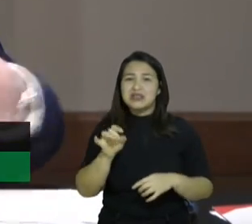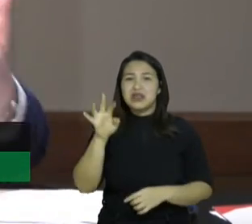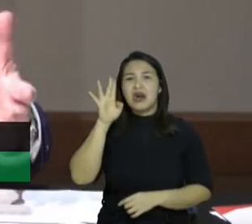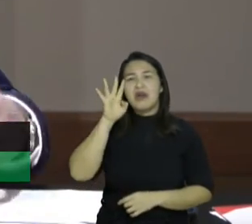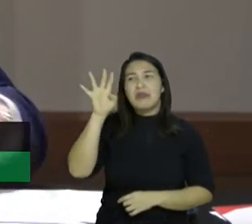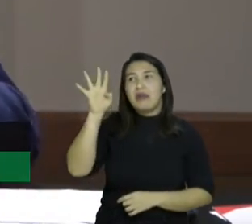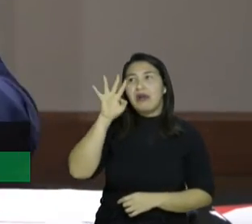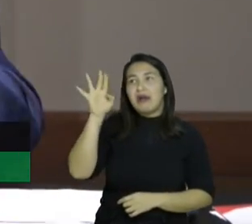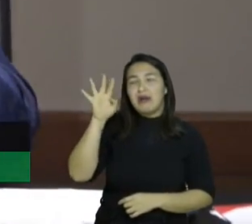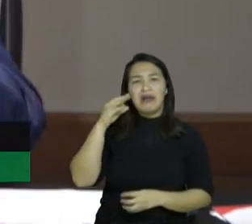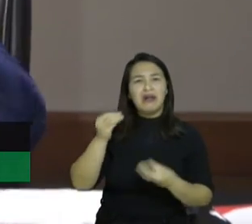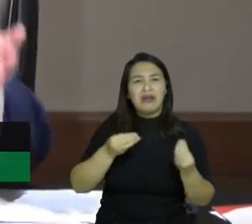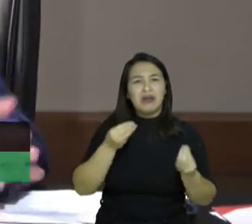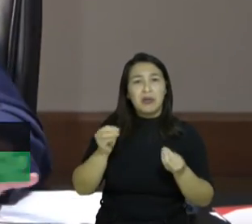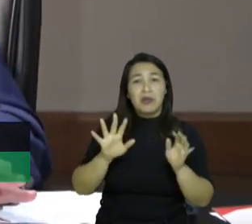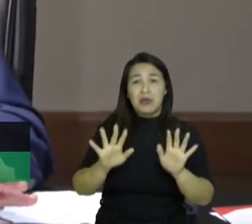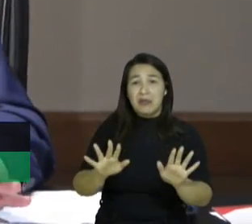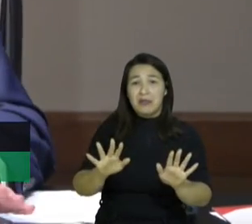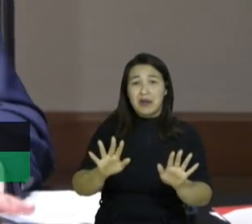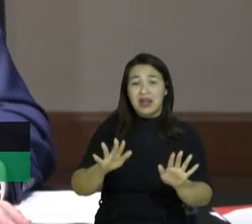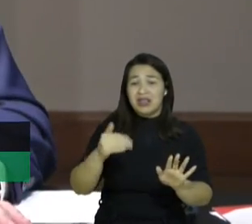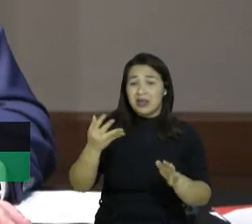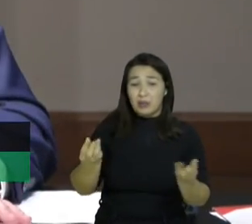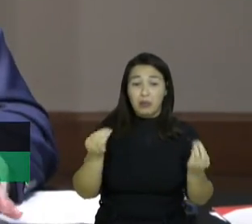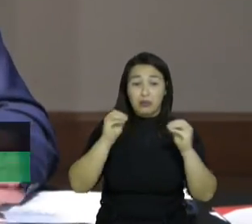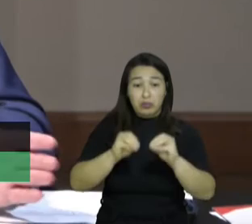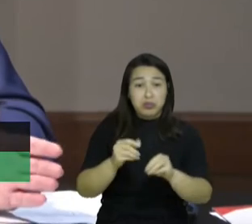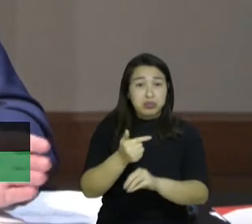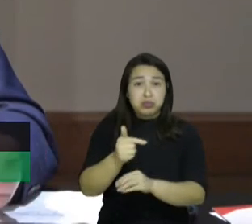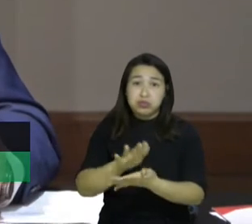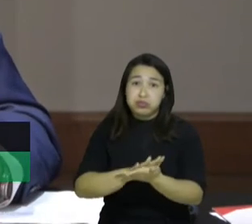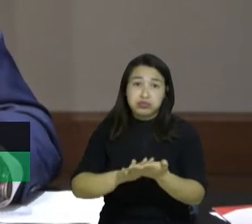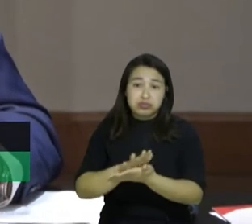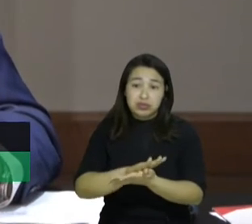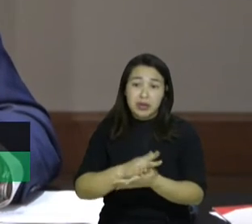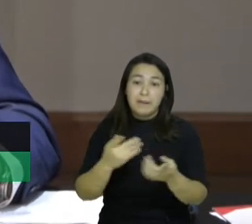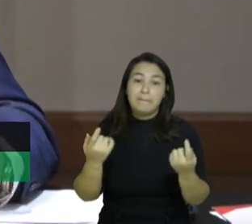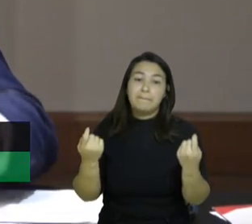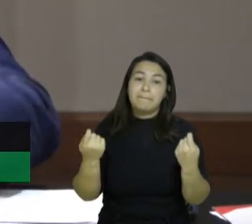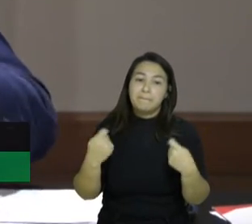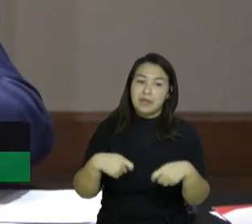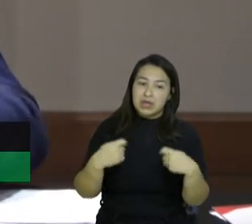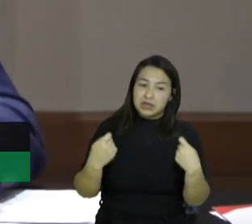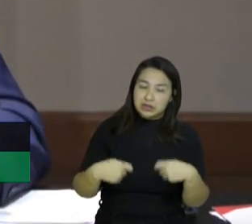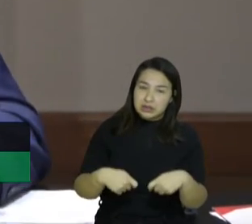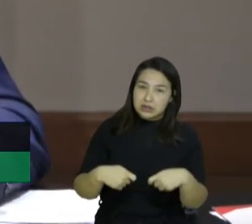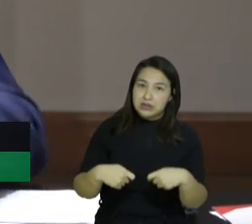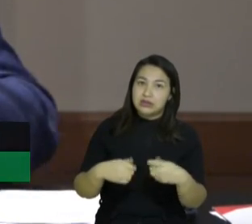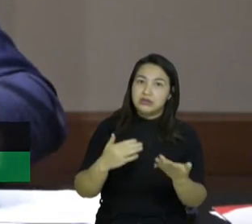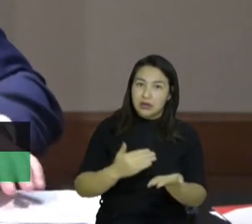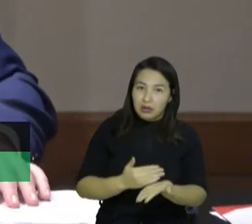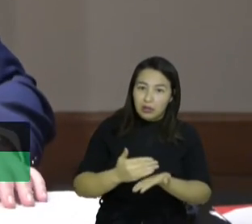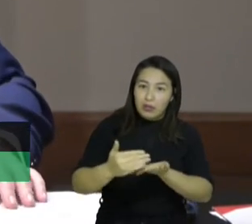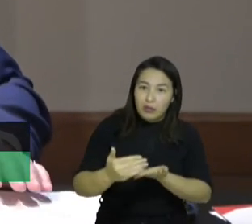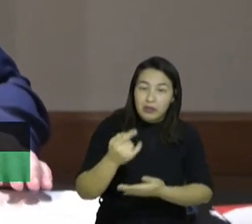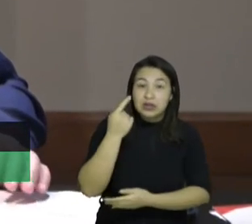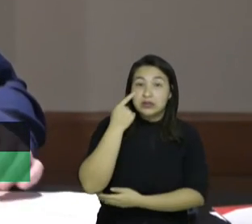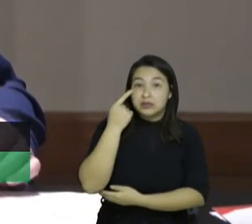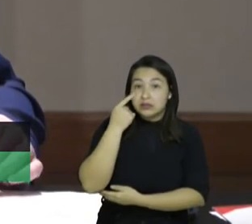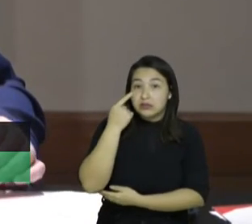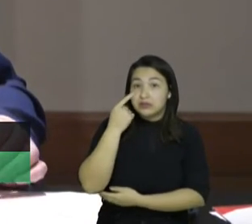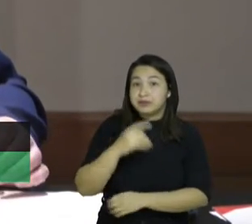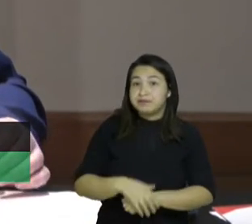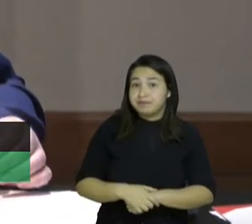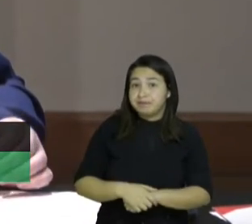descreve descreve e não prescreve nada né a gente precisa de algumas prescrições para pelo menos sairmos darmos um passo além talvez por